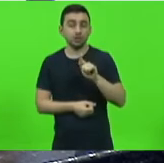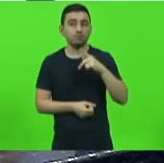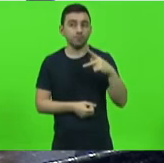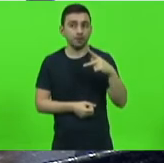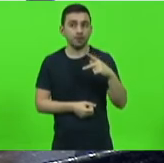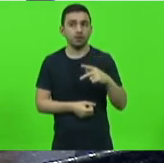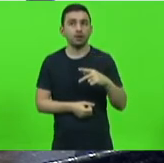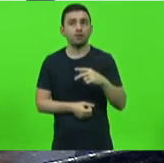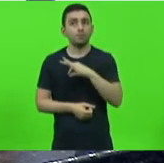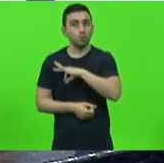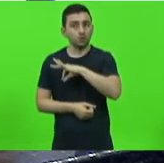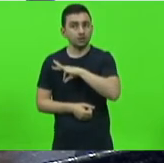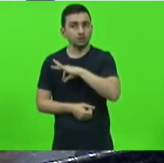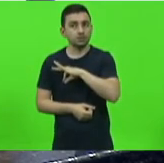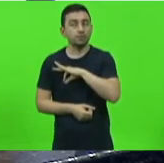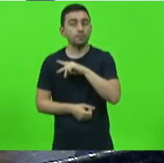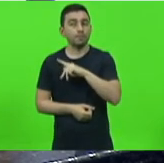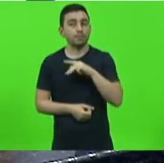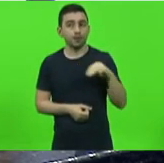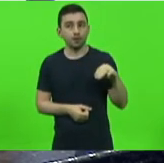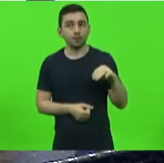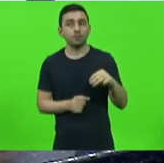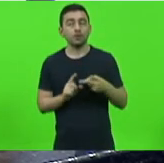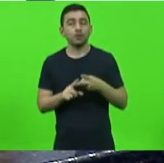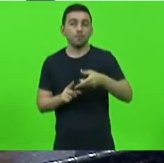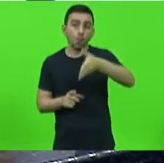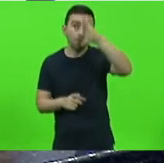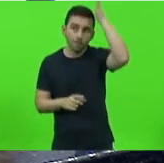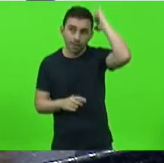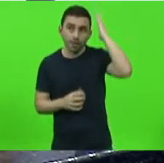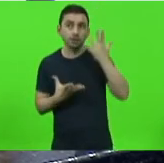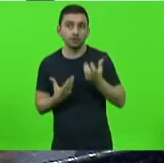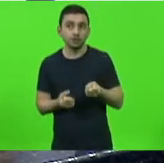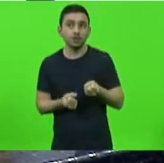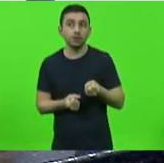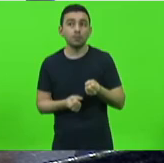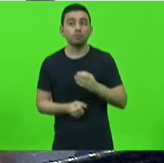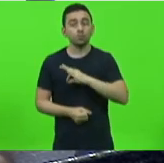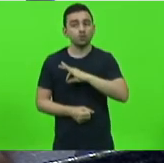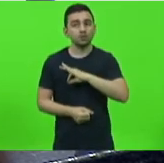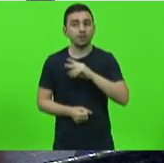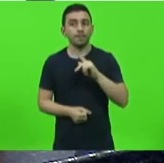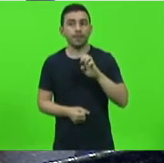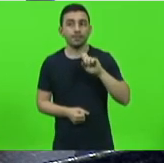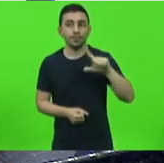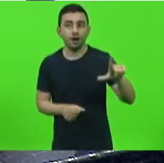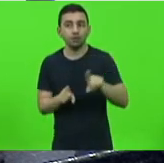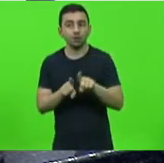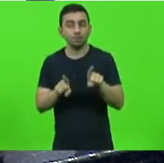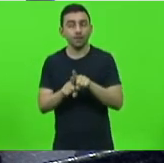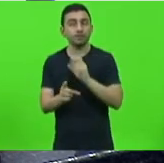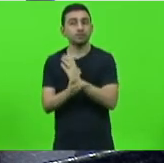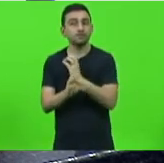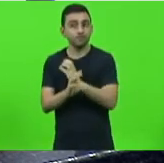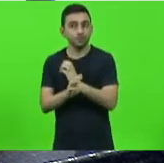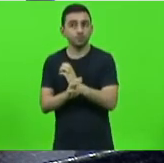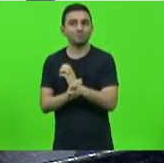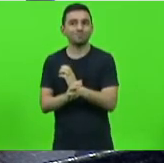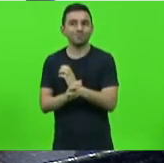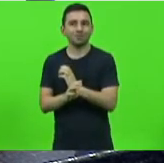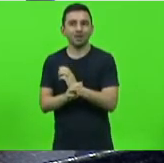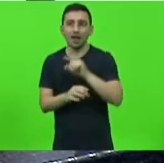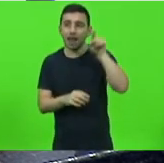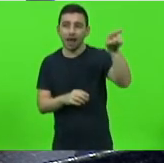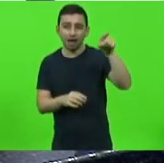Polícia Militar, nós estamos votando a favor do Bombeiro, da Polícia Penal e da Polícia Civil. Que quando a Polícia